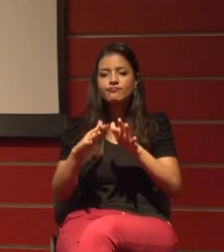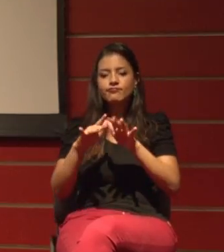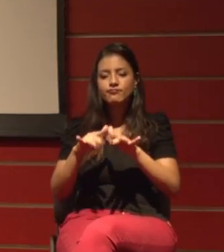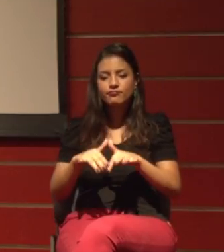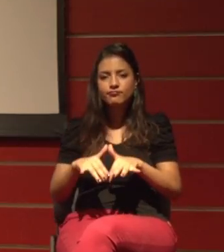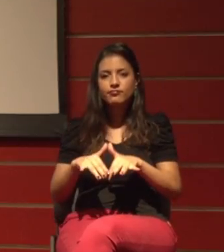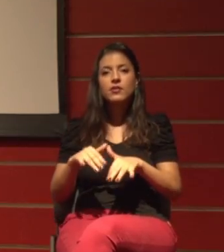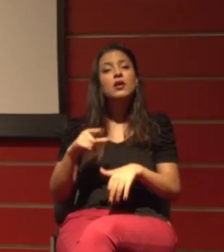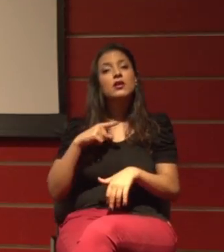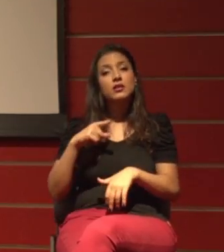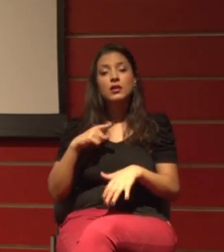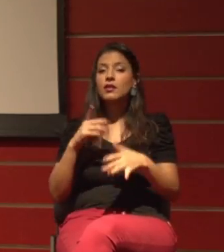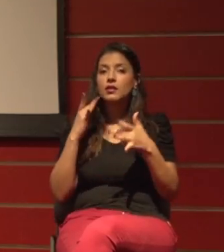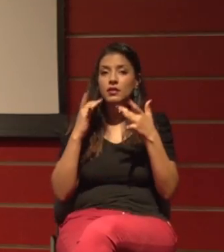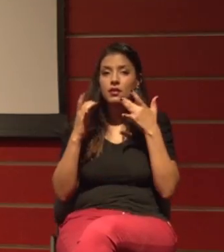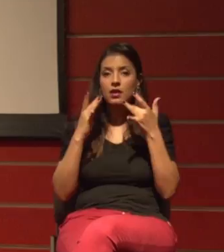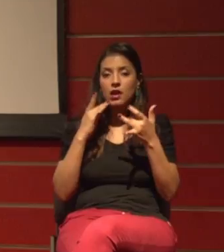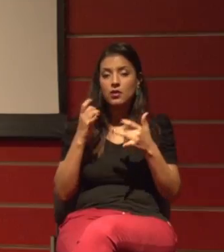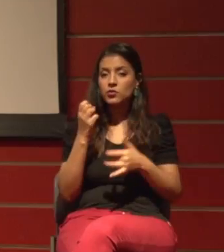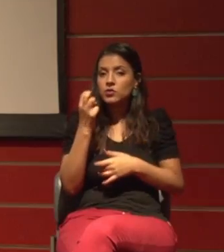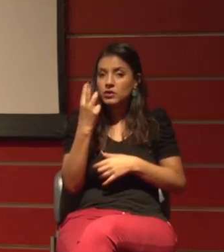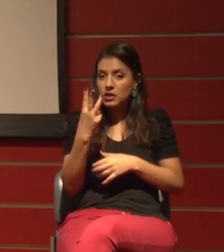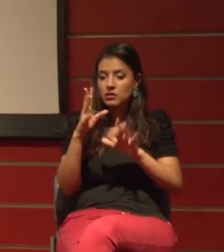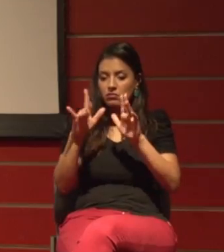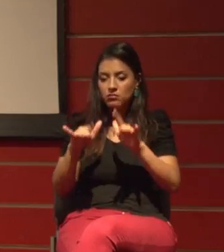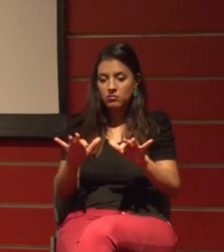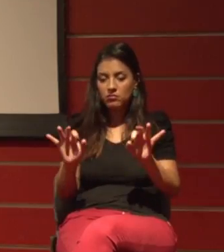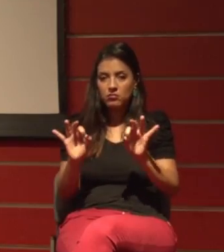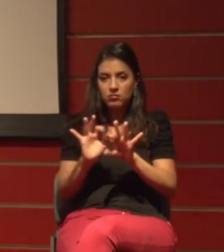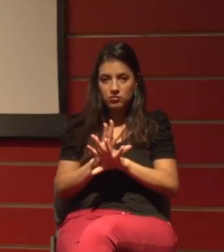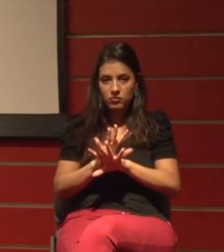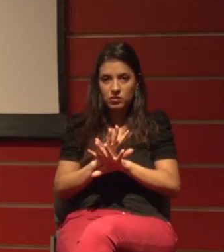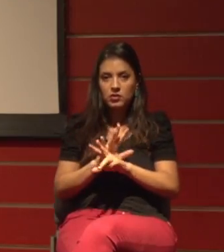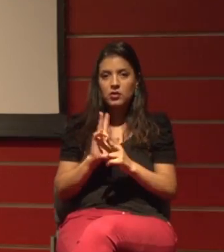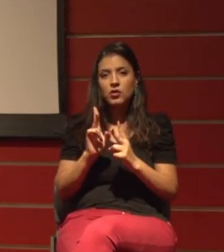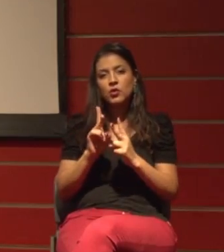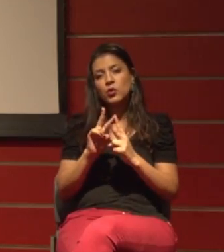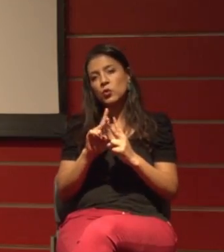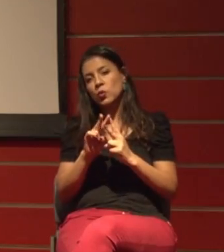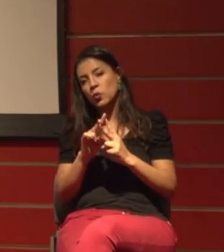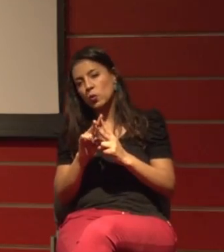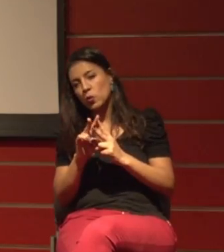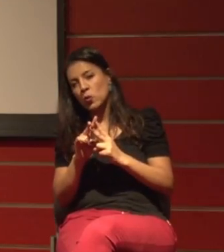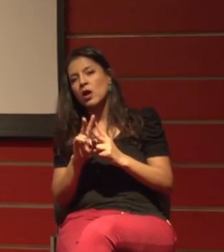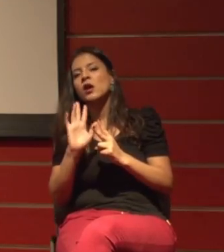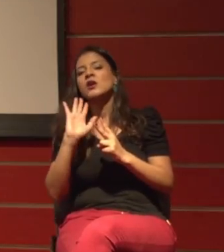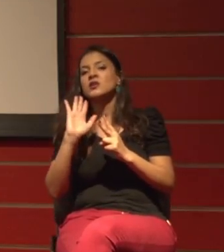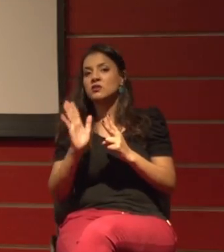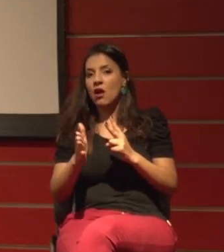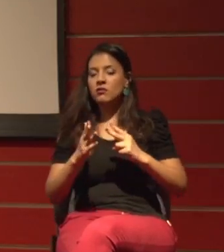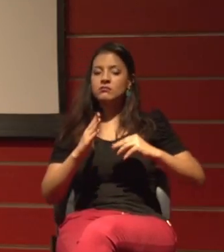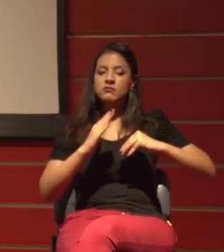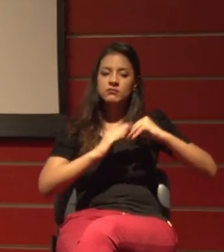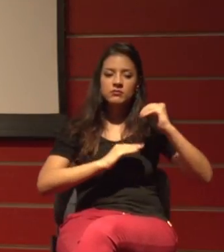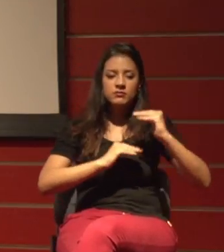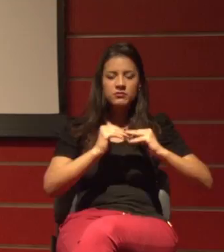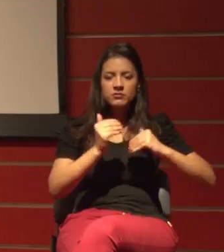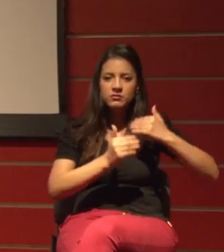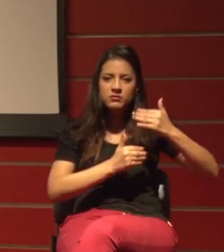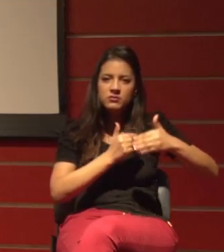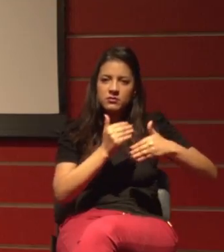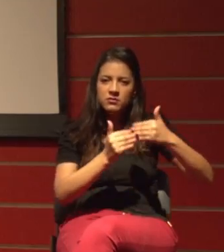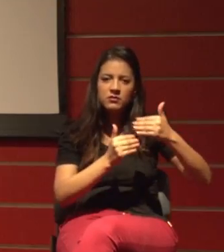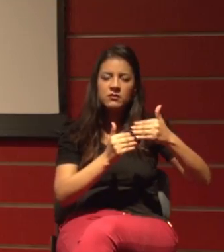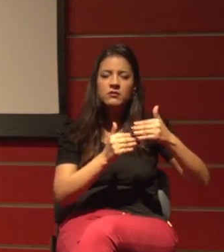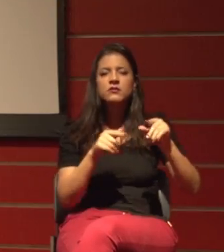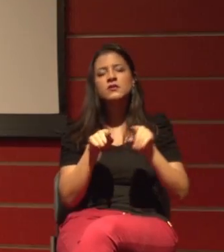três peças eh escritas né Eu acho que duas a gente já tá começando um processo de produção eh tô